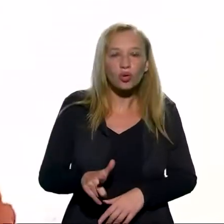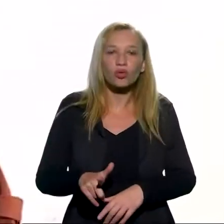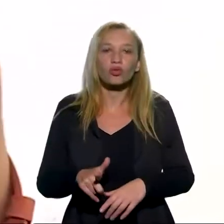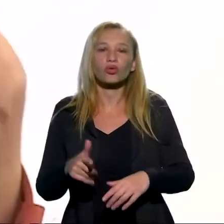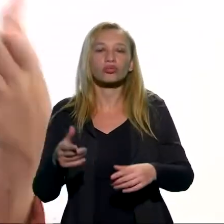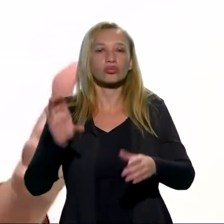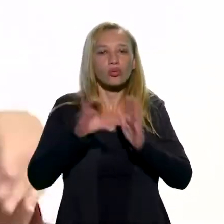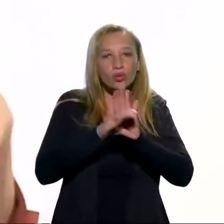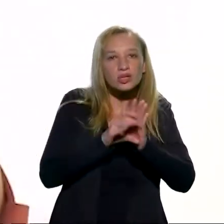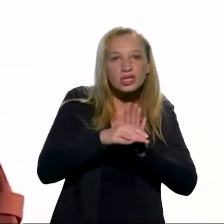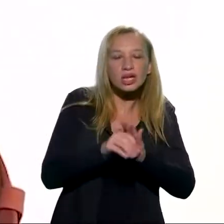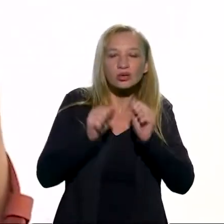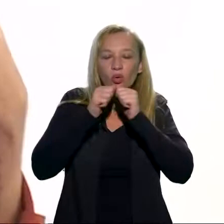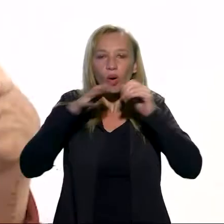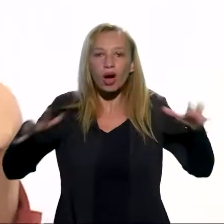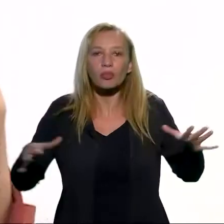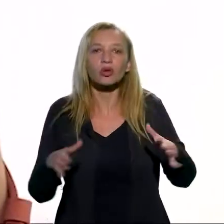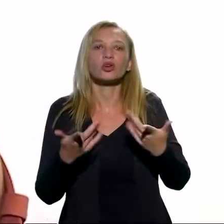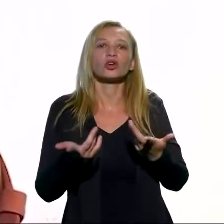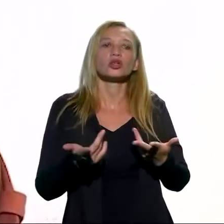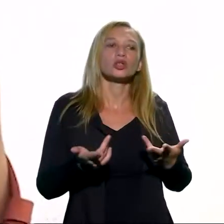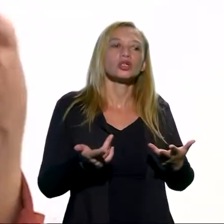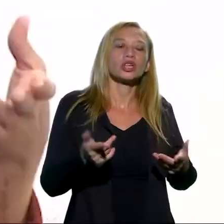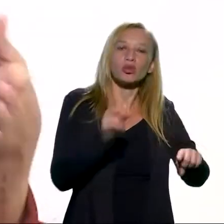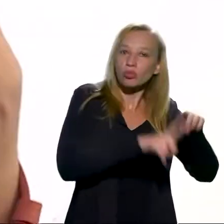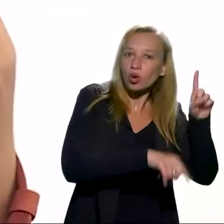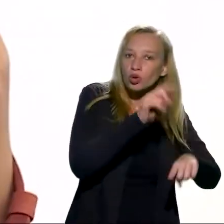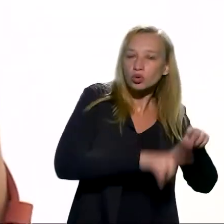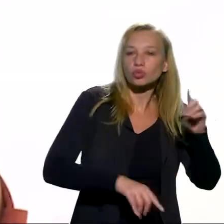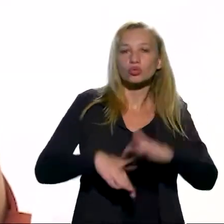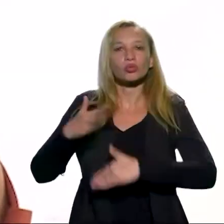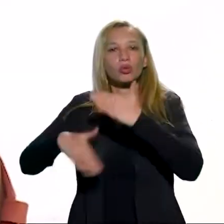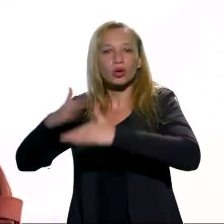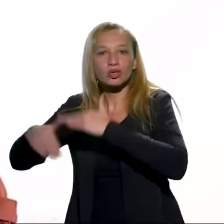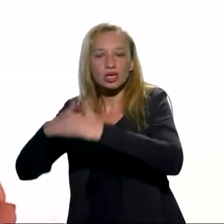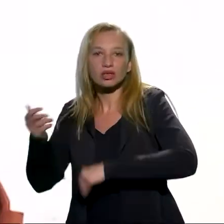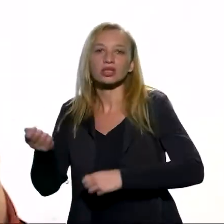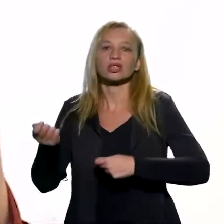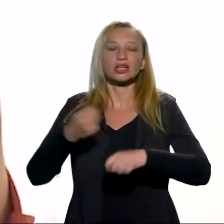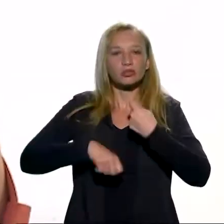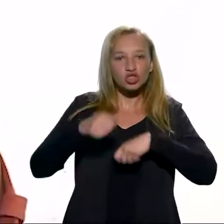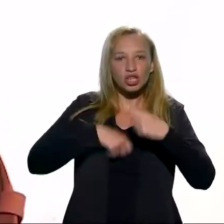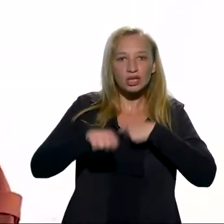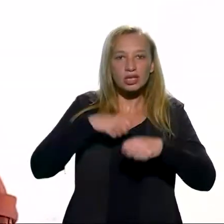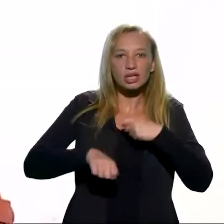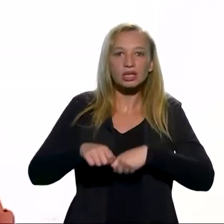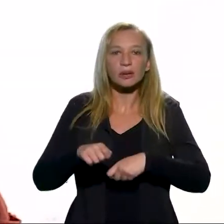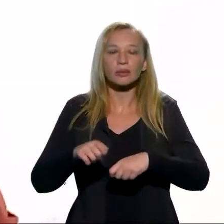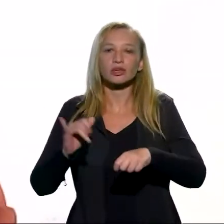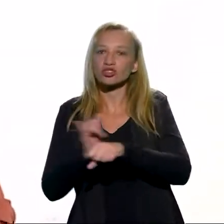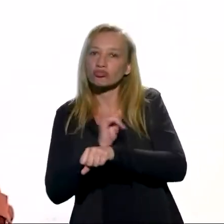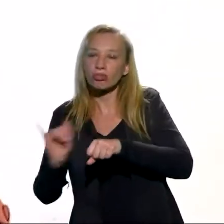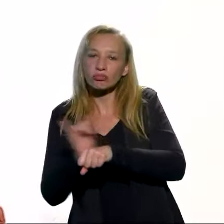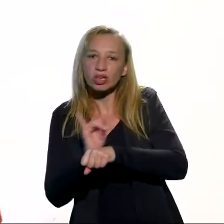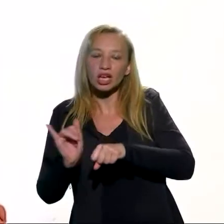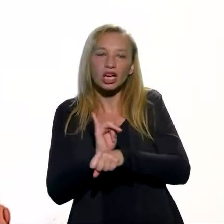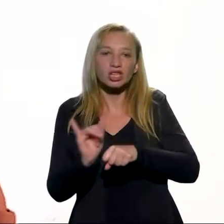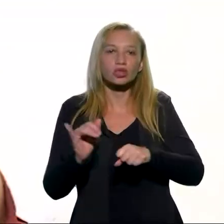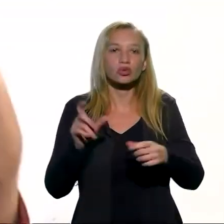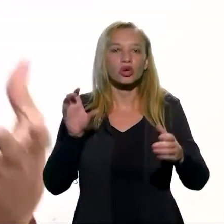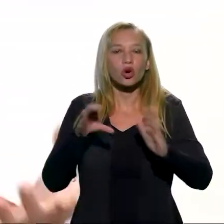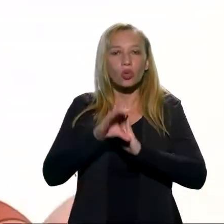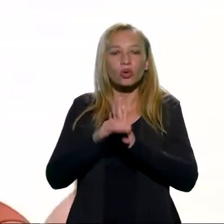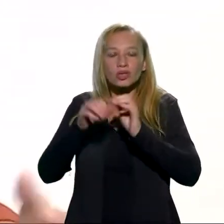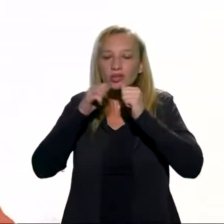nesse conceito mais amplo, que envolve tanto o produto quanto o processo, formas de gestão, marketing, enfim,